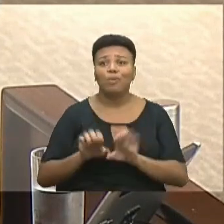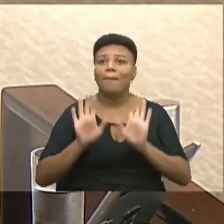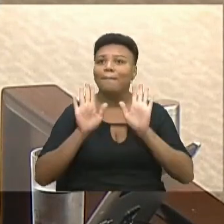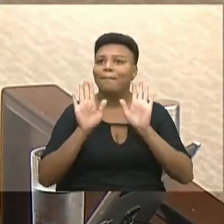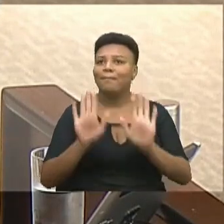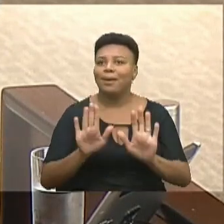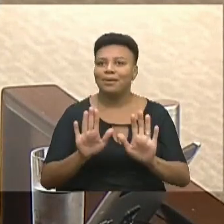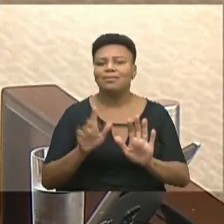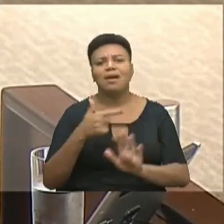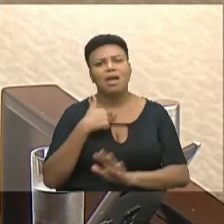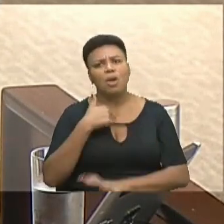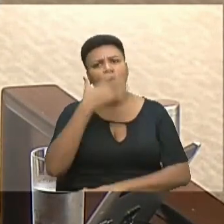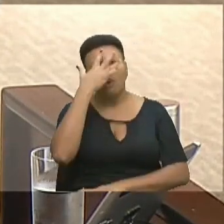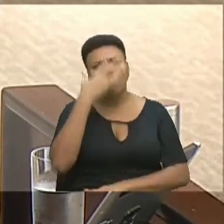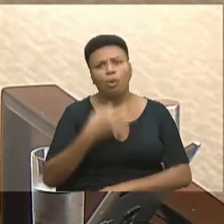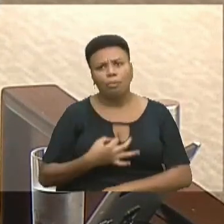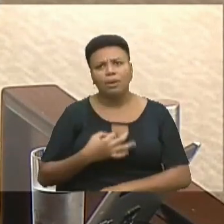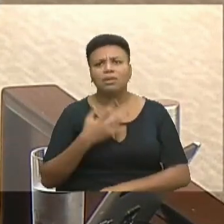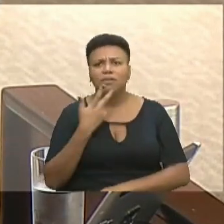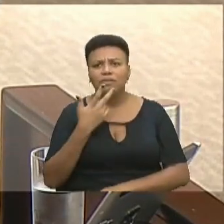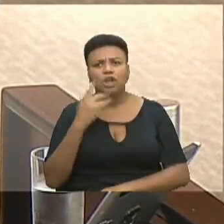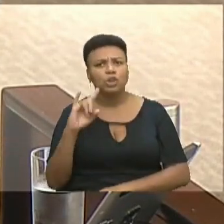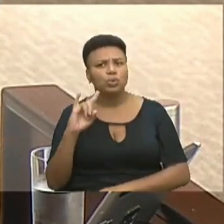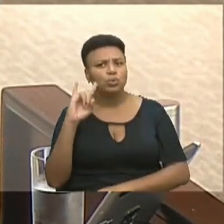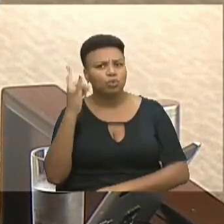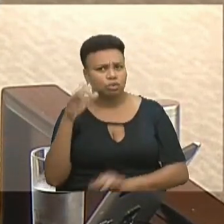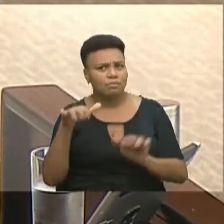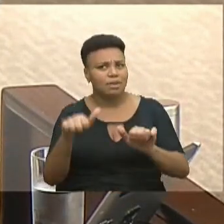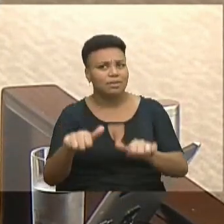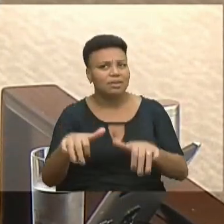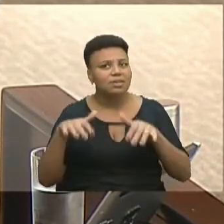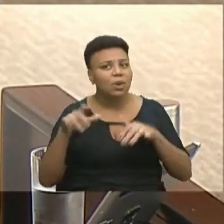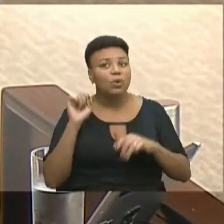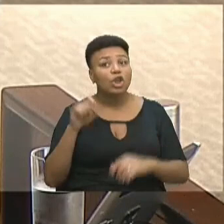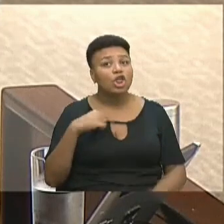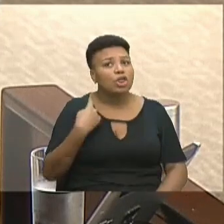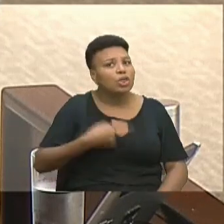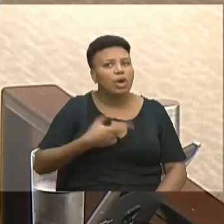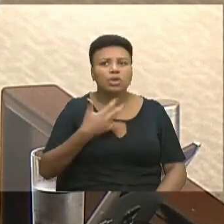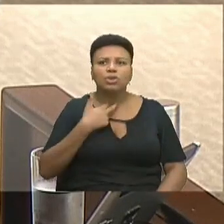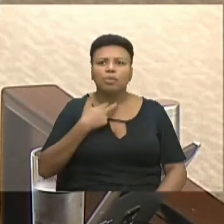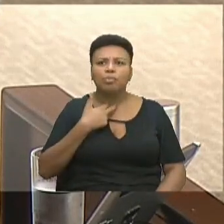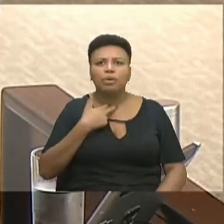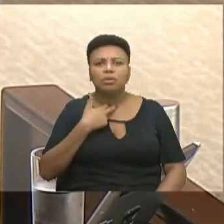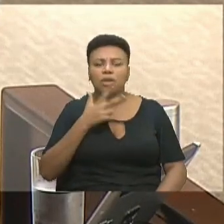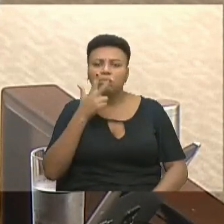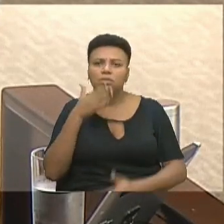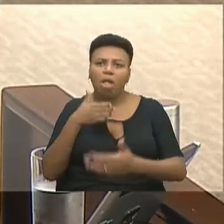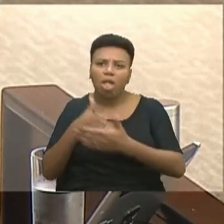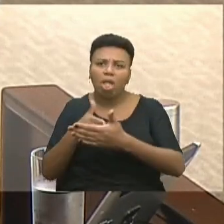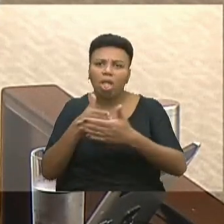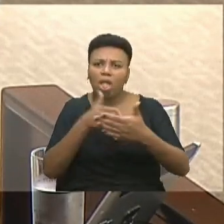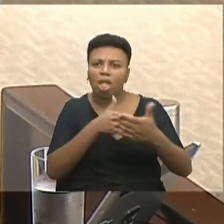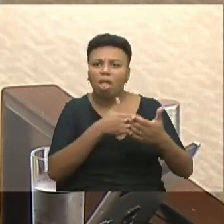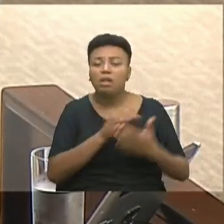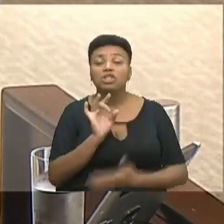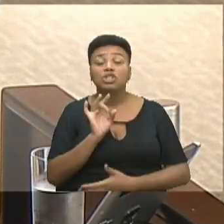eu compreendo e falei na última sessão que nós não podemos nos limitar